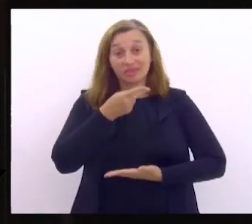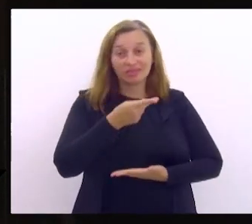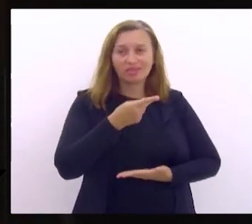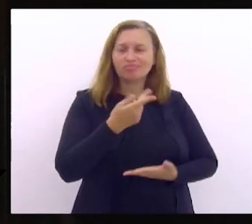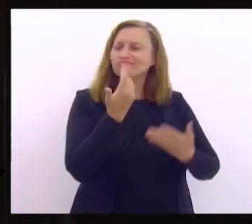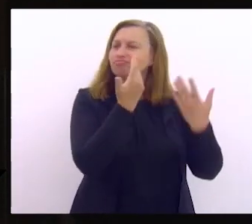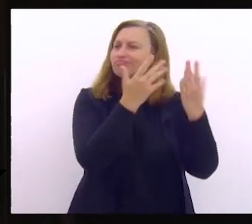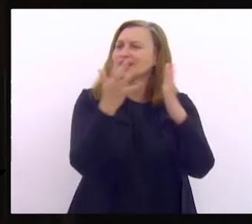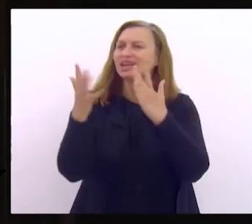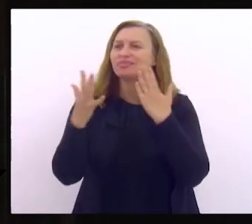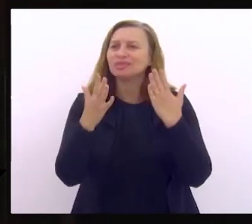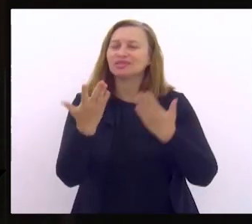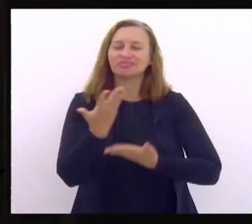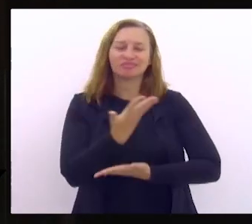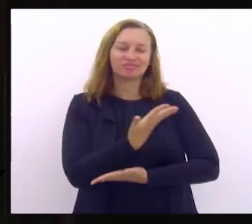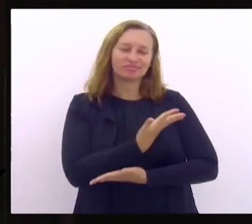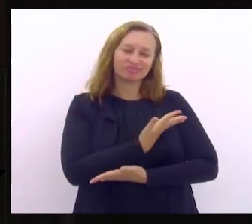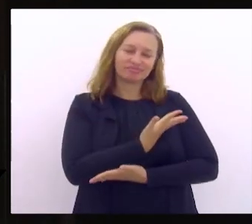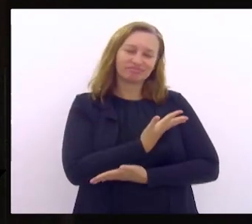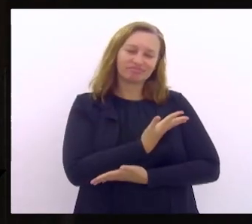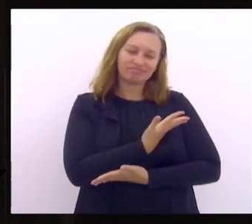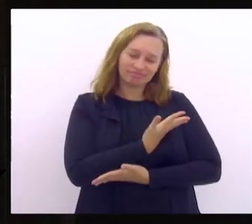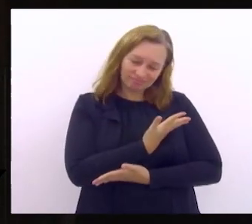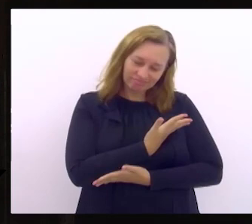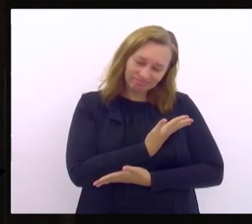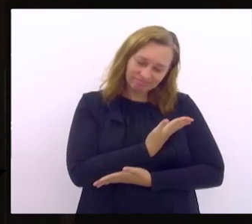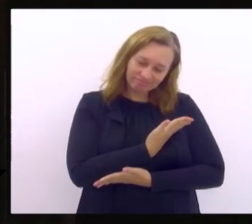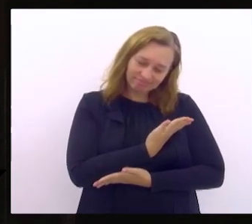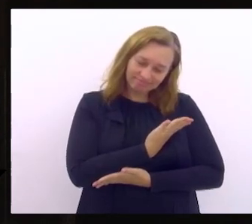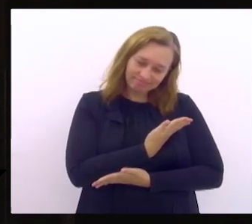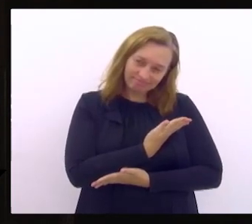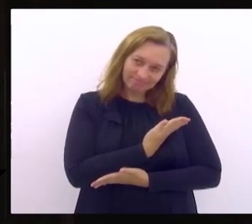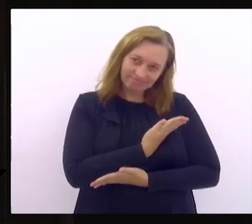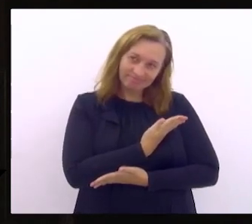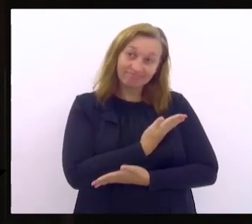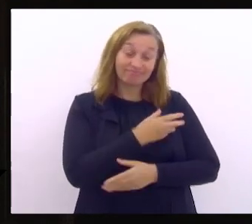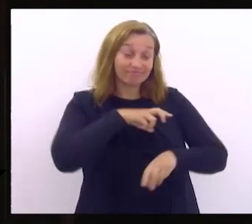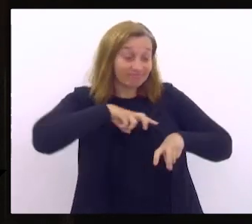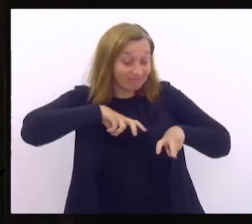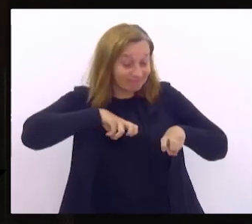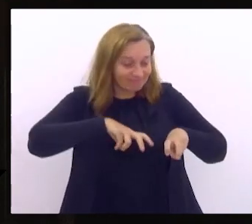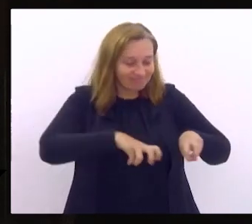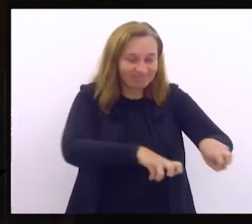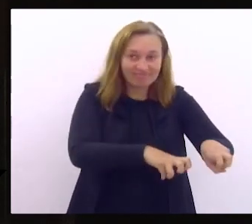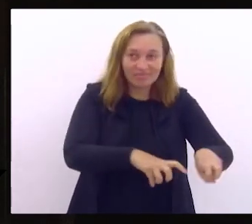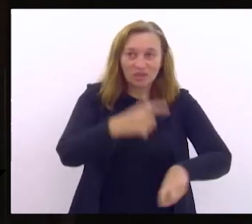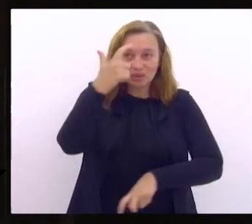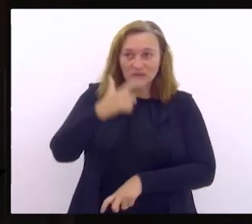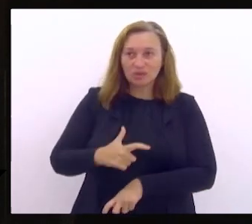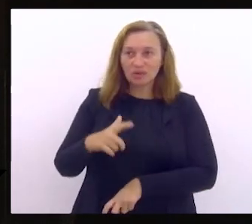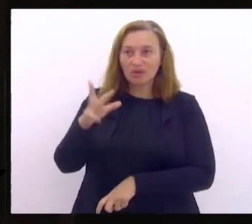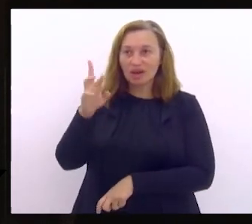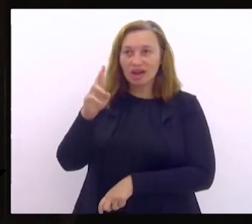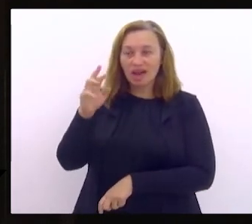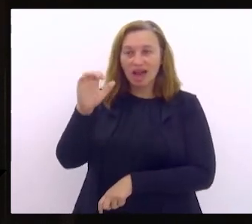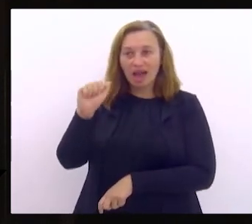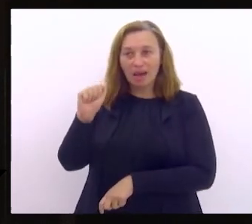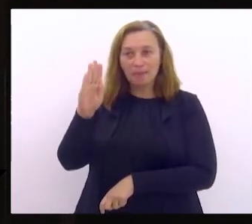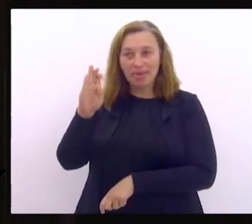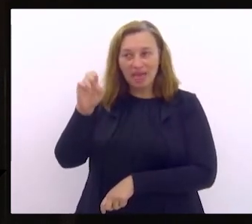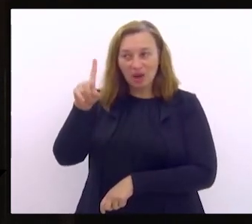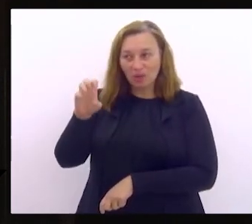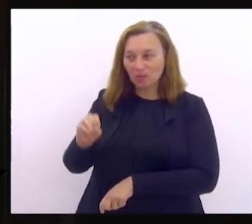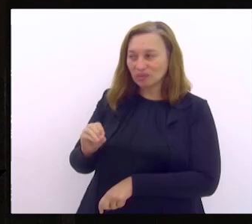Saúdo aqui aos queridíssimos e muito amados irmãos do atletismo. Eu sou o Rabelo, não preciso dizer quem eu sou, que vocês me